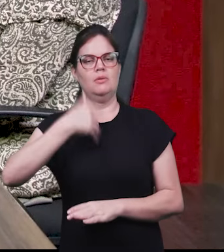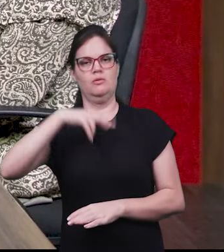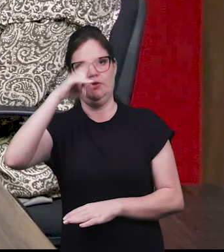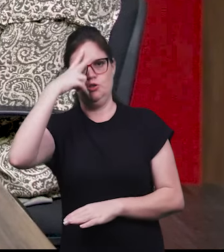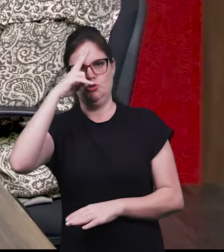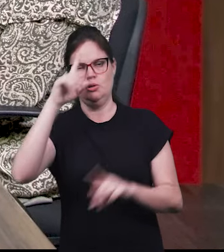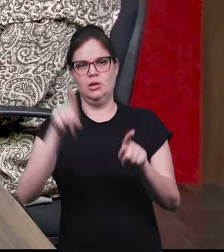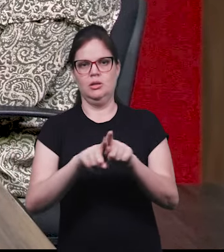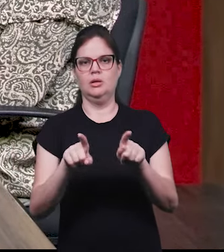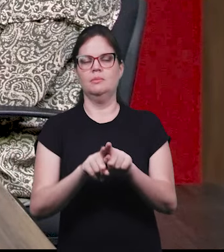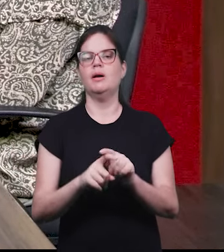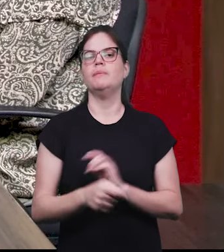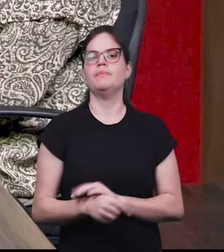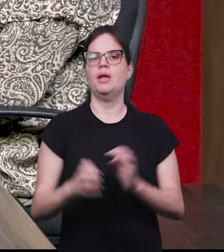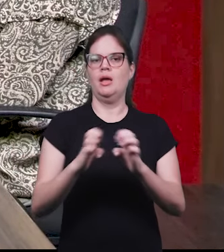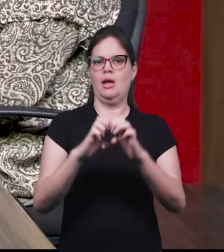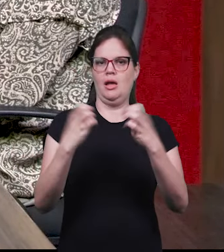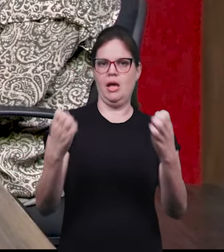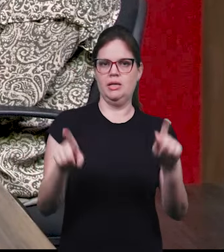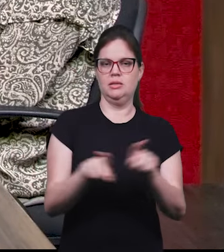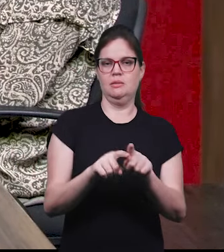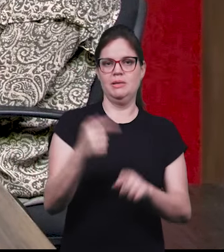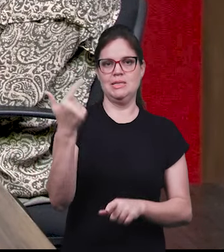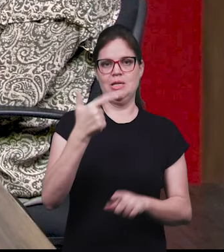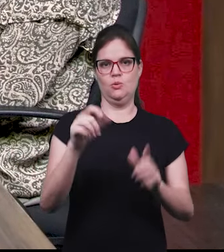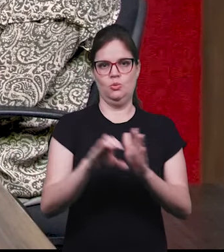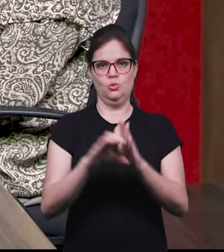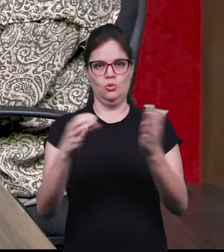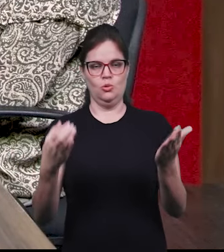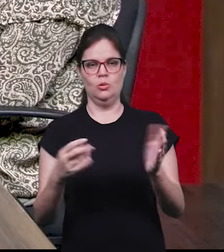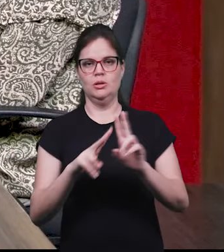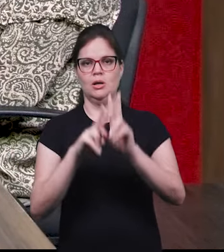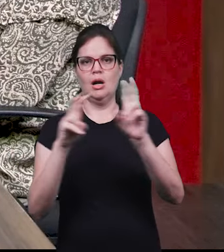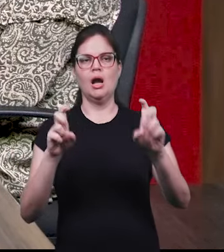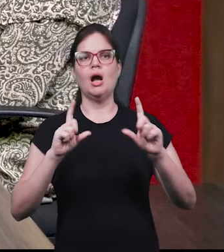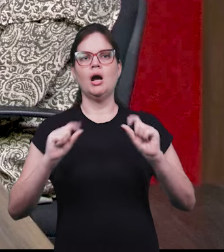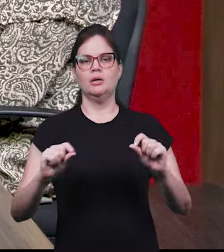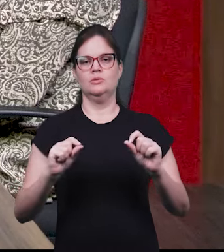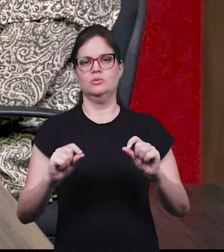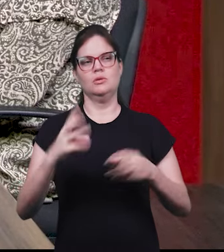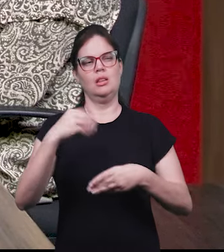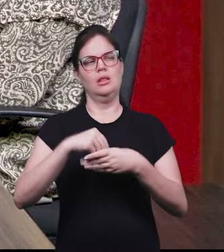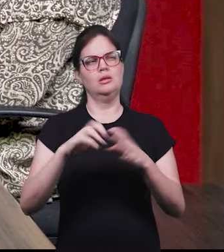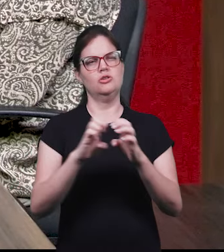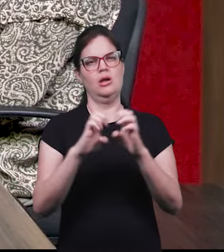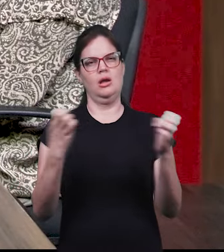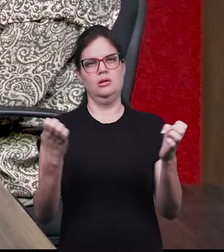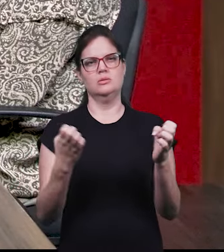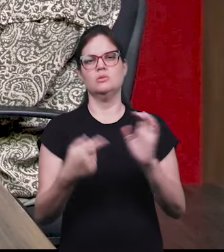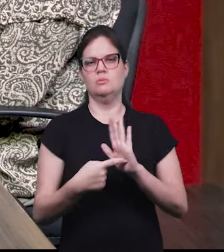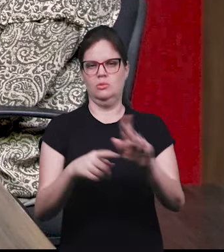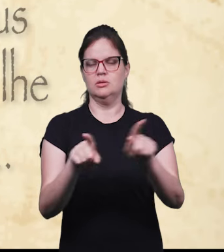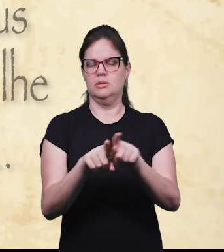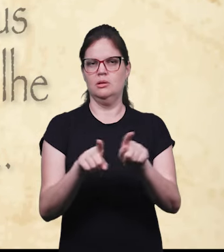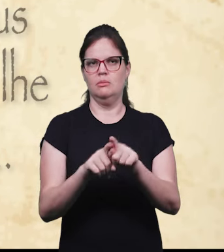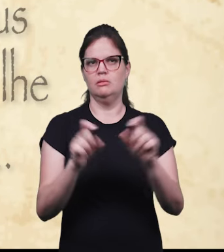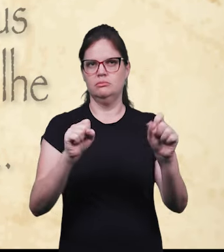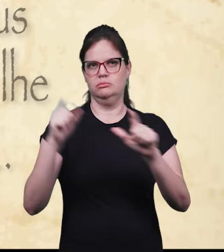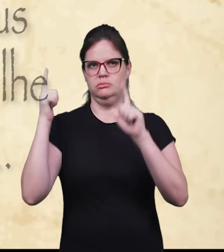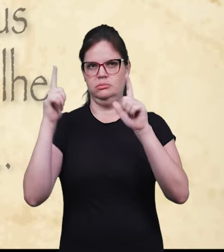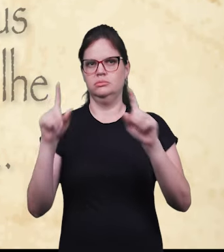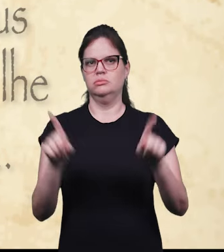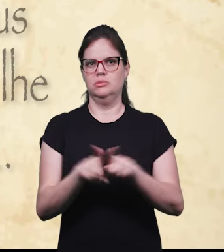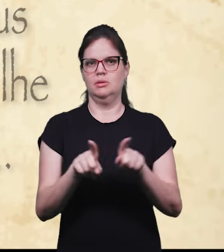2 Crônicas e Esdras, relativos ao retorno e reconstrução do templo, que está em Esdras, projeta também